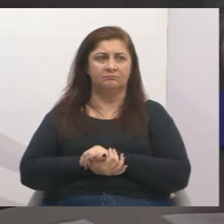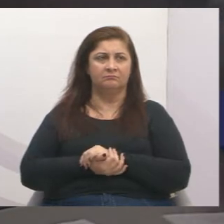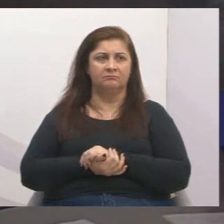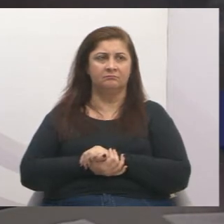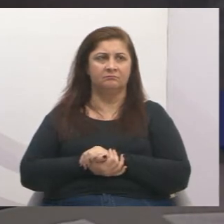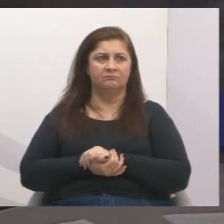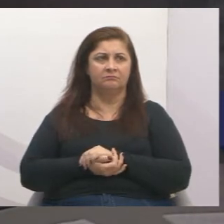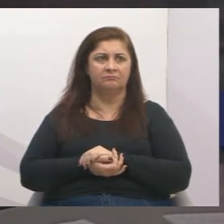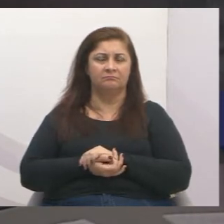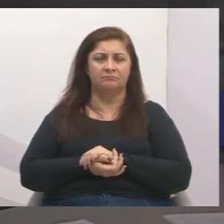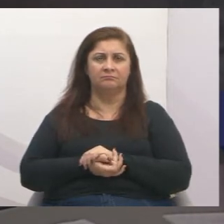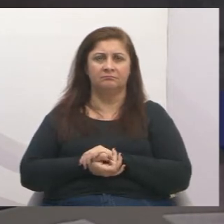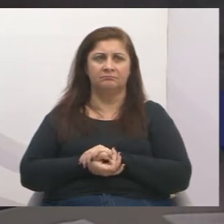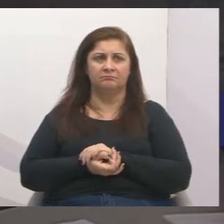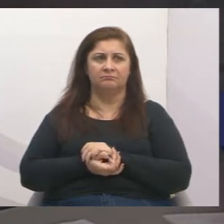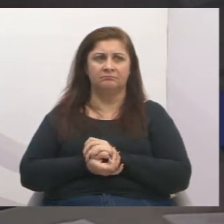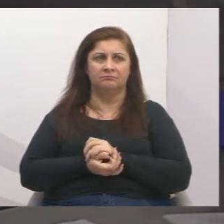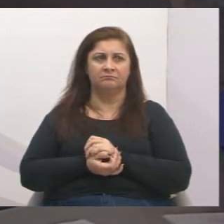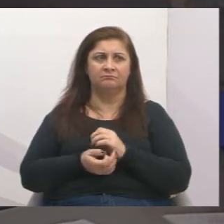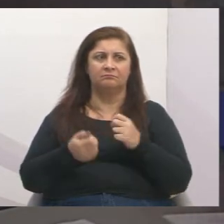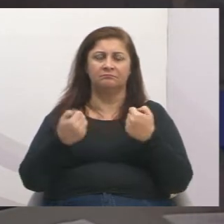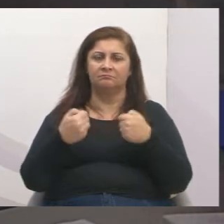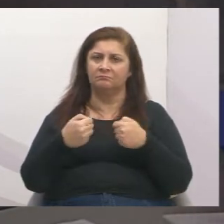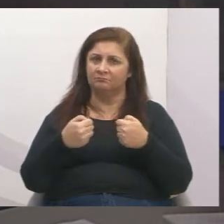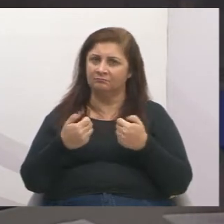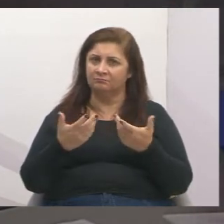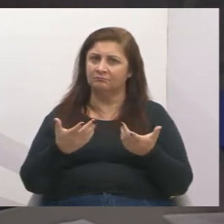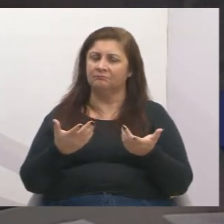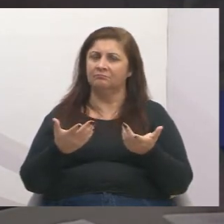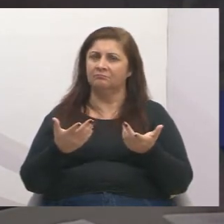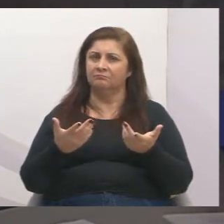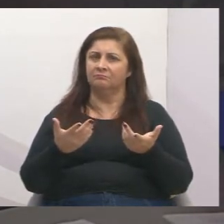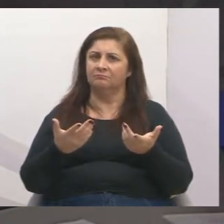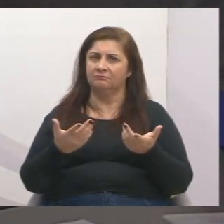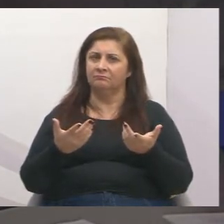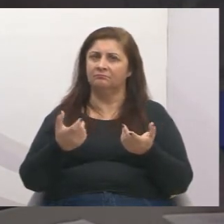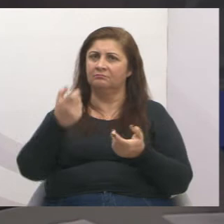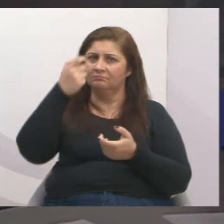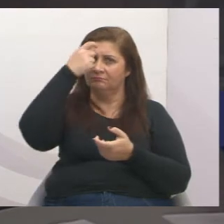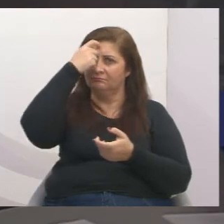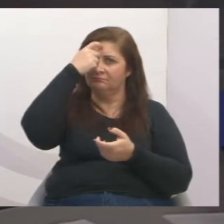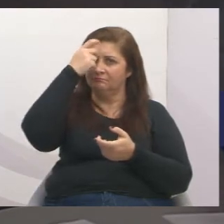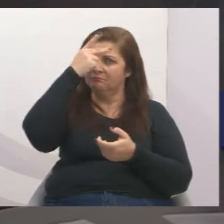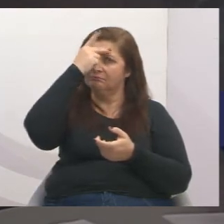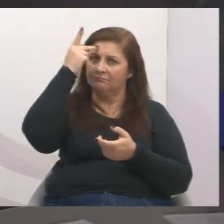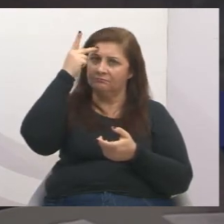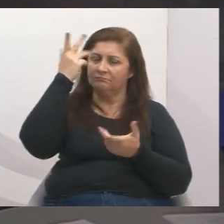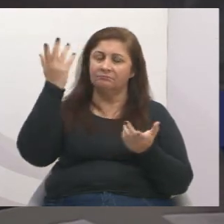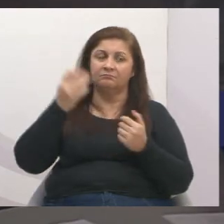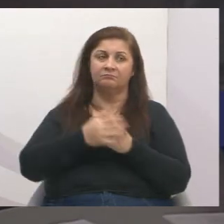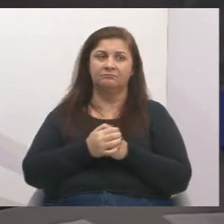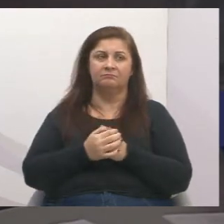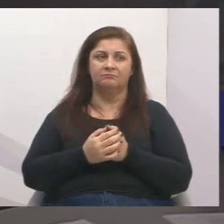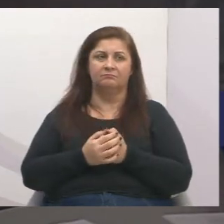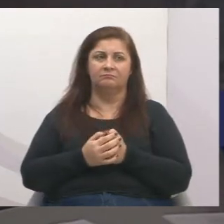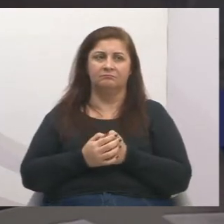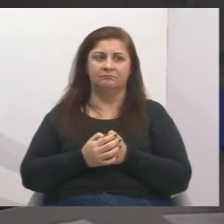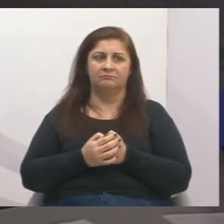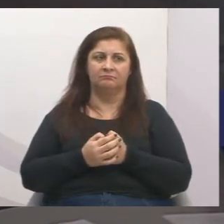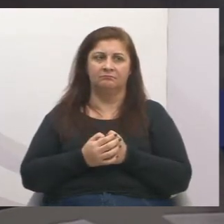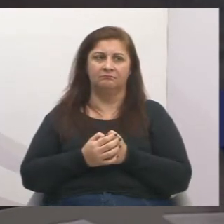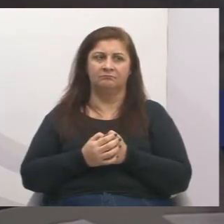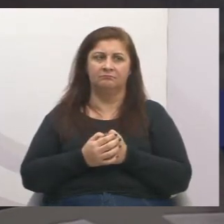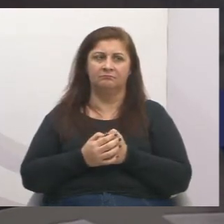Então, a gente precisa muito da consciência das pessoas. Mas eu acho que foi uma